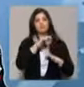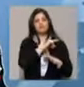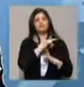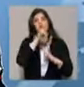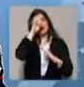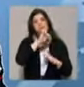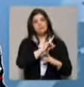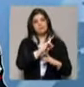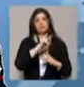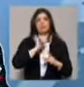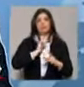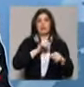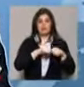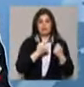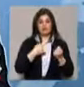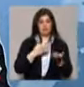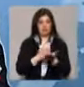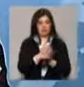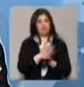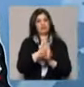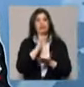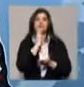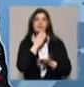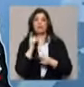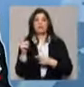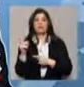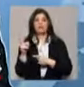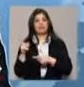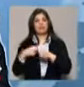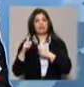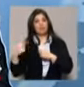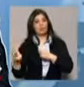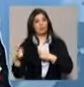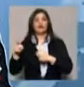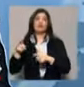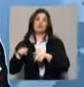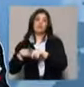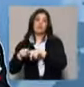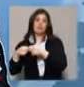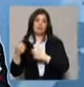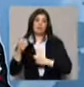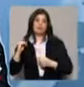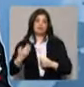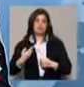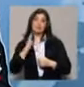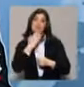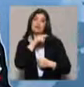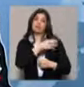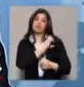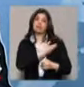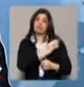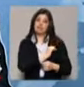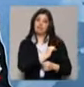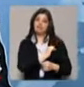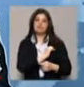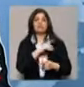de cada um deles depende daquilo que for o peso político do outro e portanto nem Pedro passos Coelho neste momento após deixar a mão a